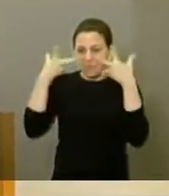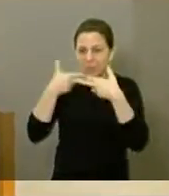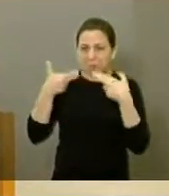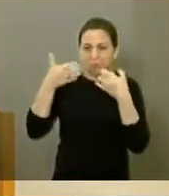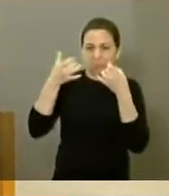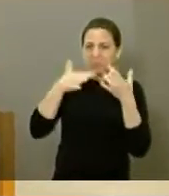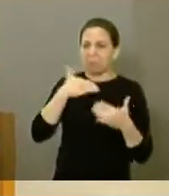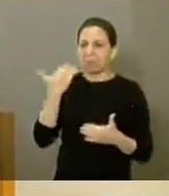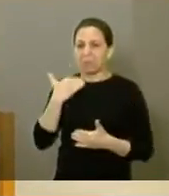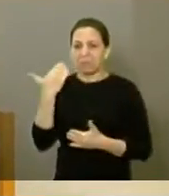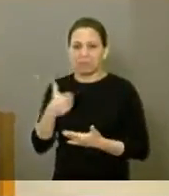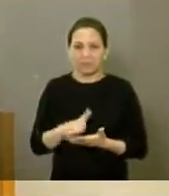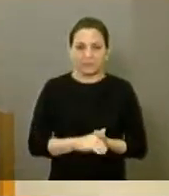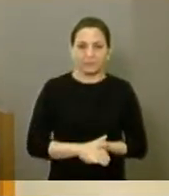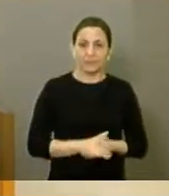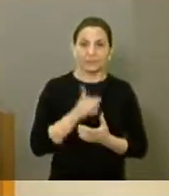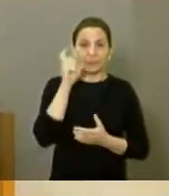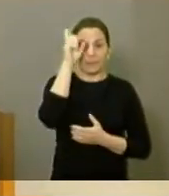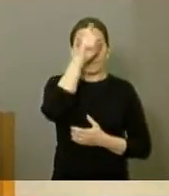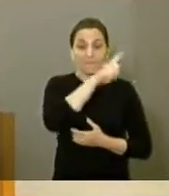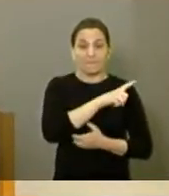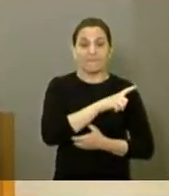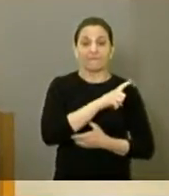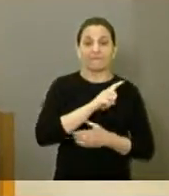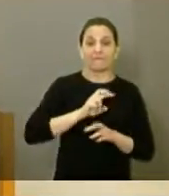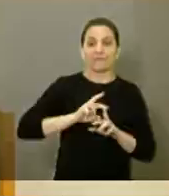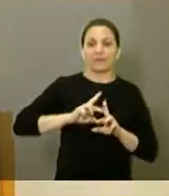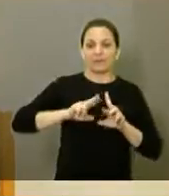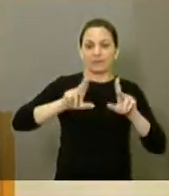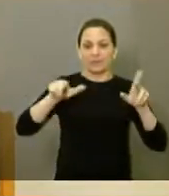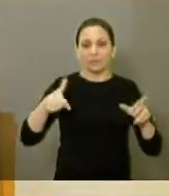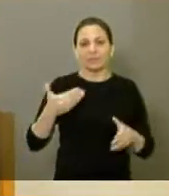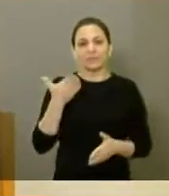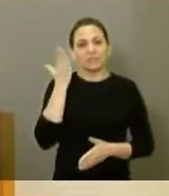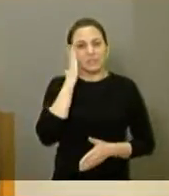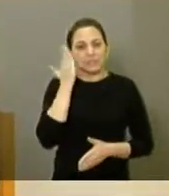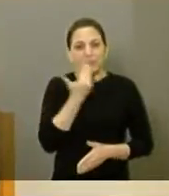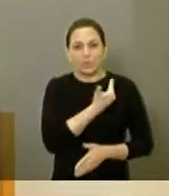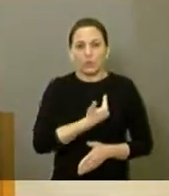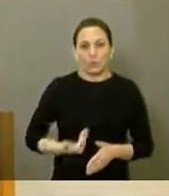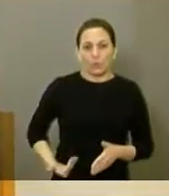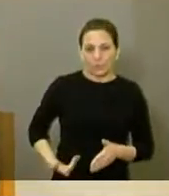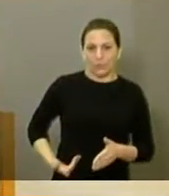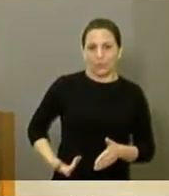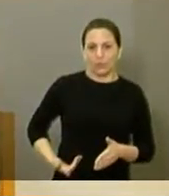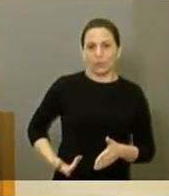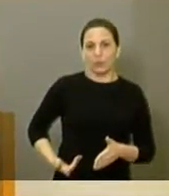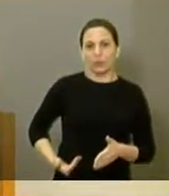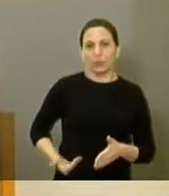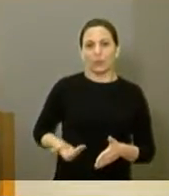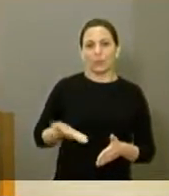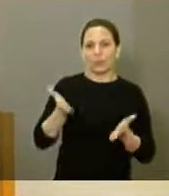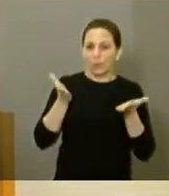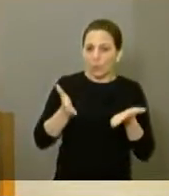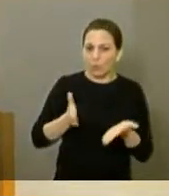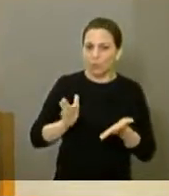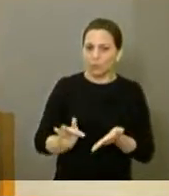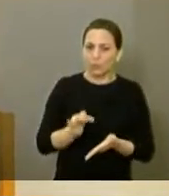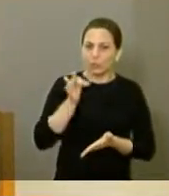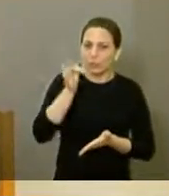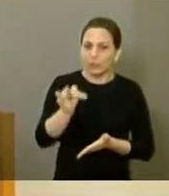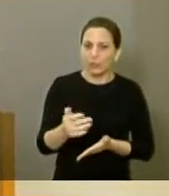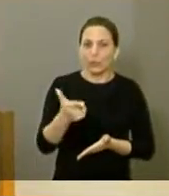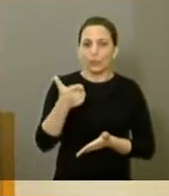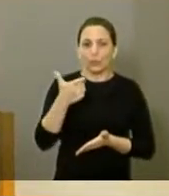porque a coisa vai ficar difícil para todos os lados eu sei que o governo atual e o governo próximo que vai entrar não vai